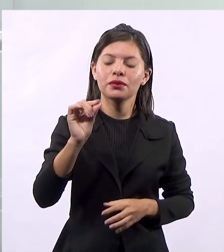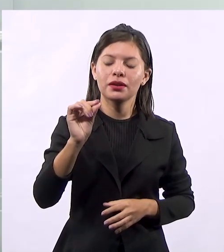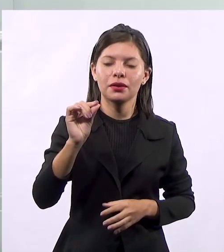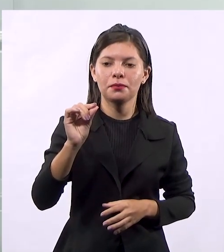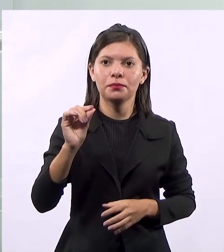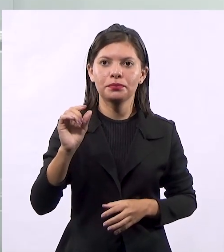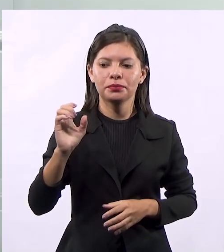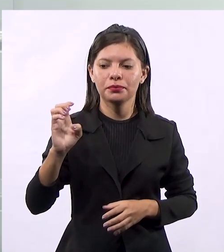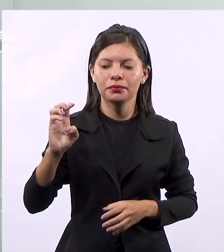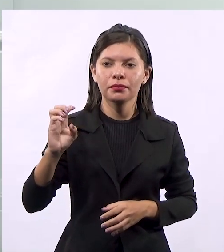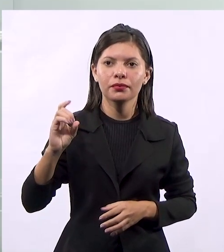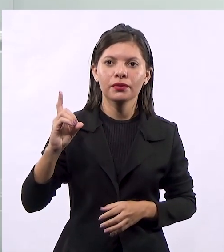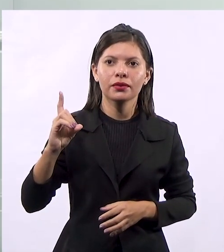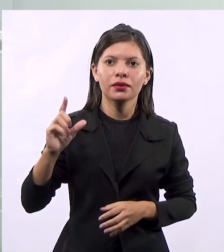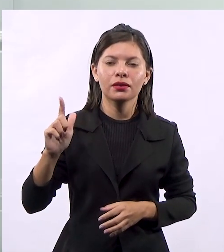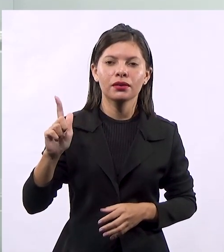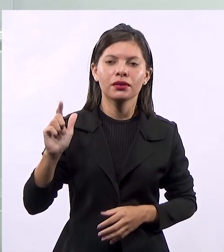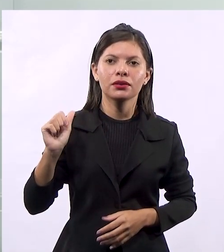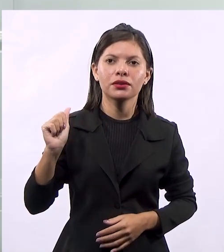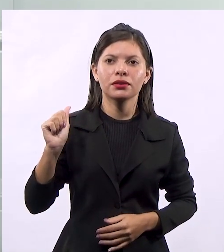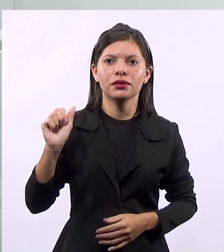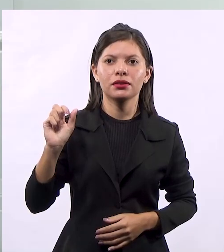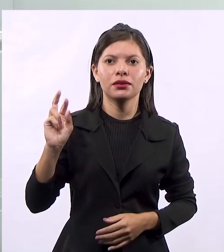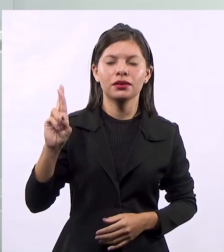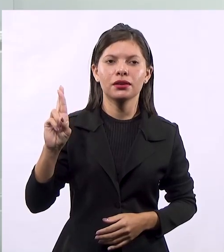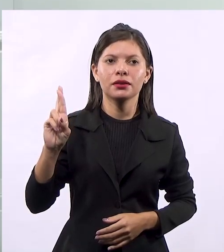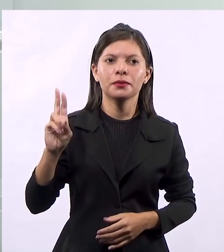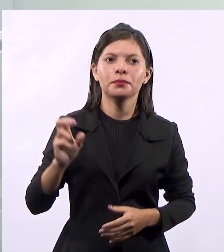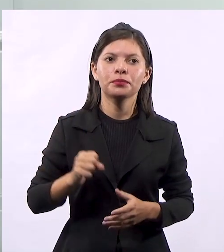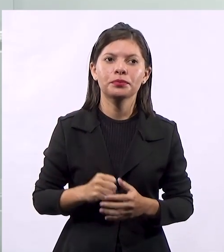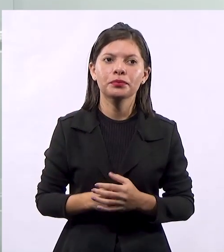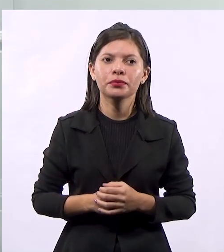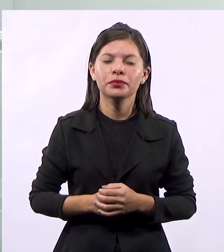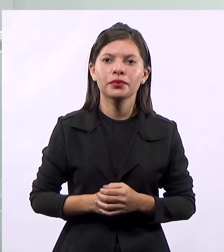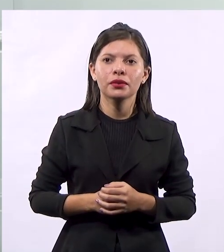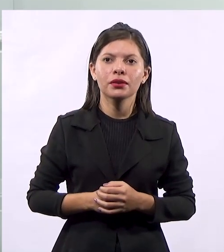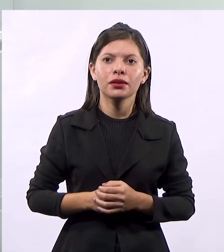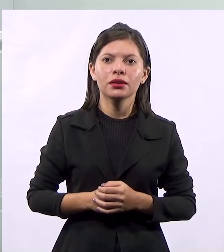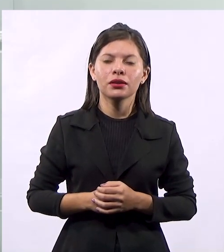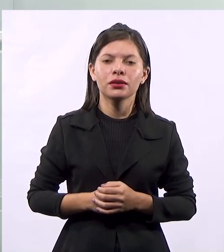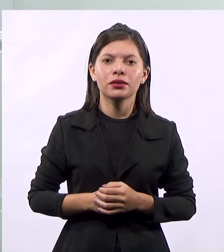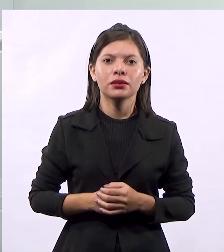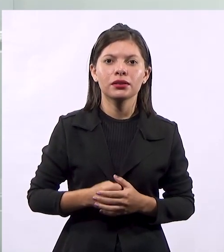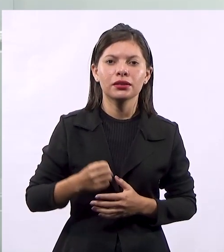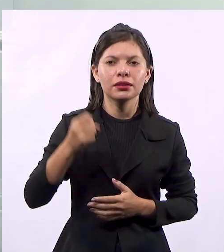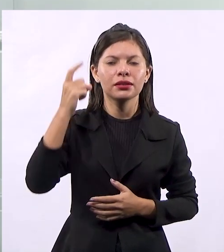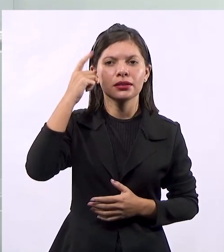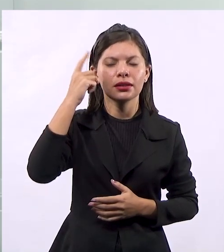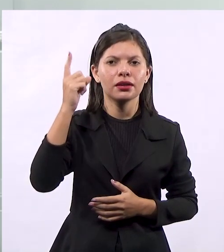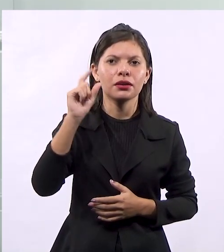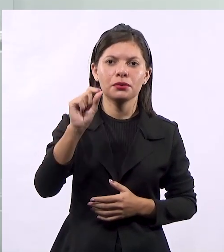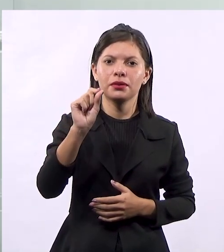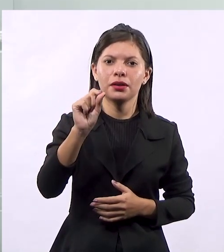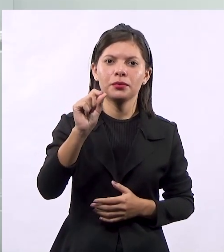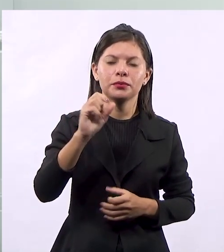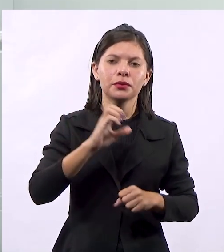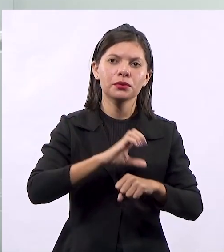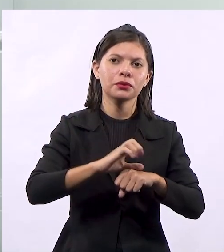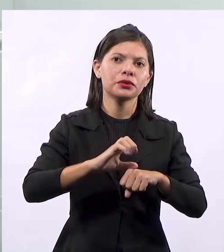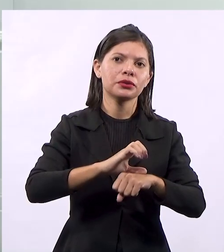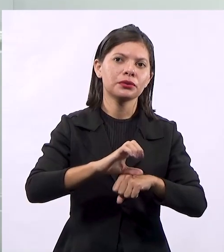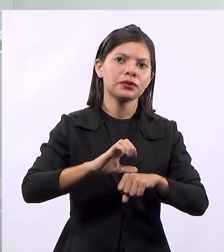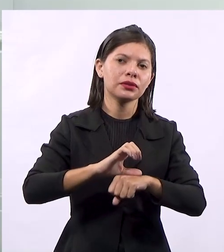do futuro, né? Do Edgar Morin. Então, assim, os 7 saberes necessários da educação